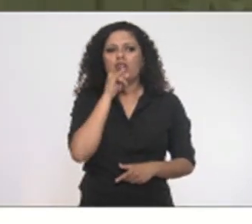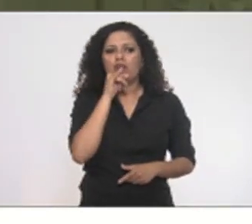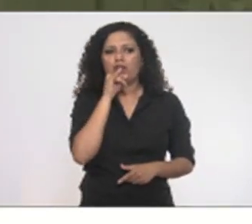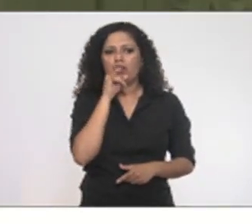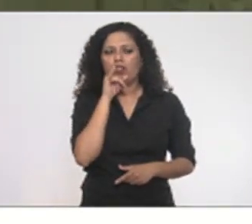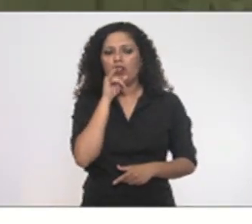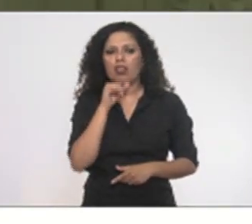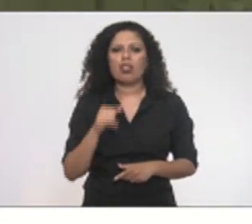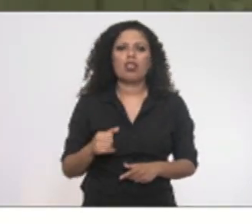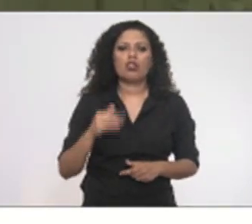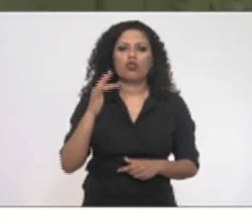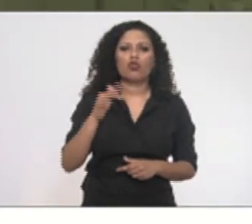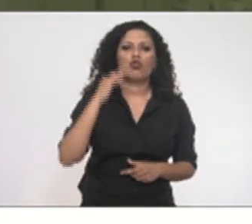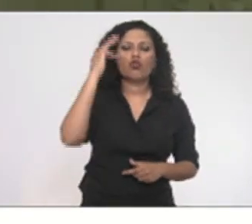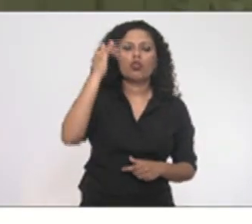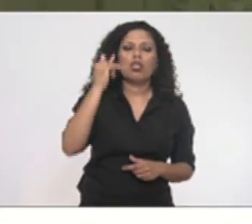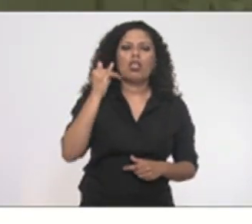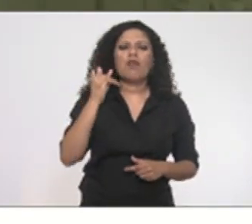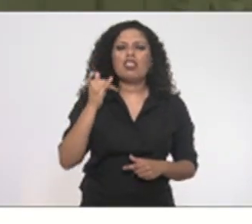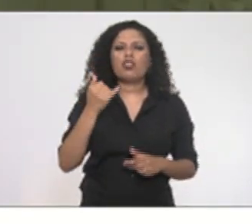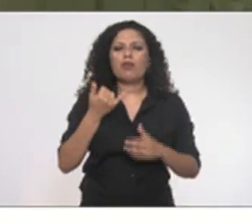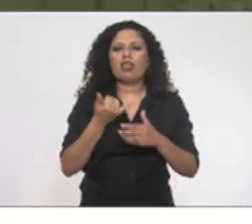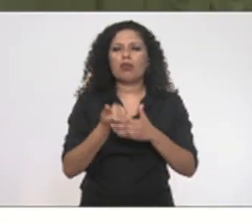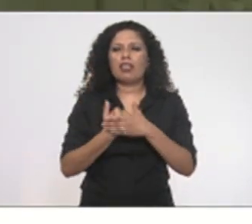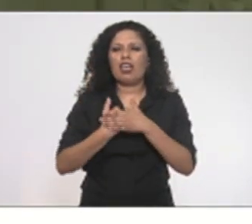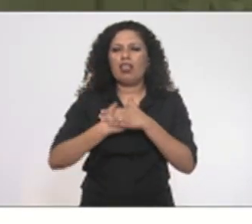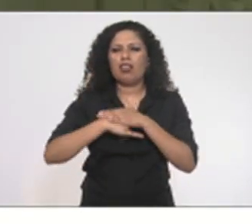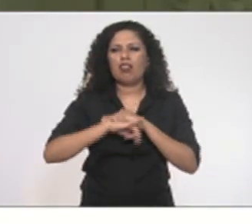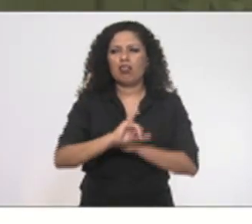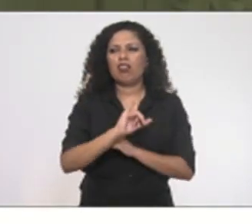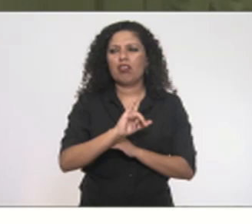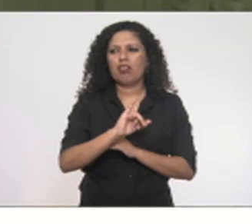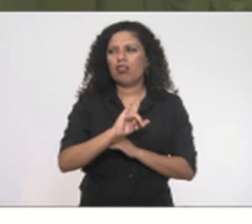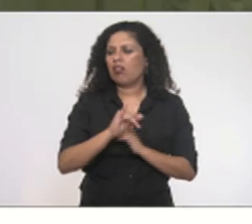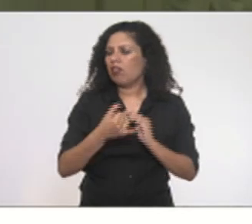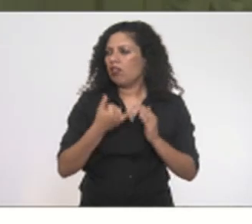no setor nos próximos, até 2027, ou seja, nos próximos 8 anos, o